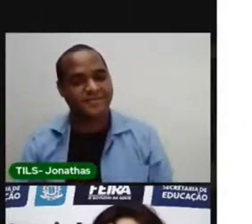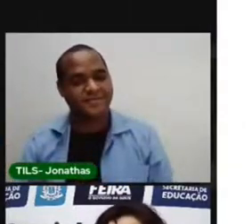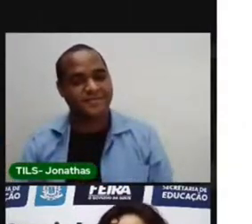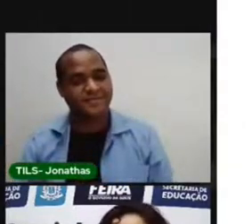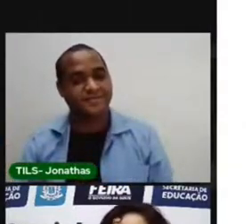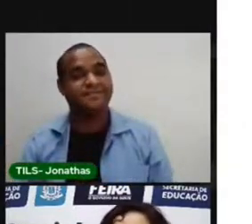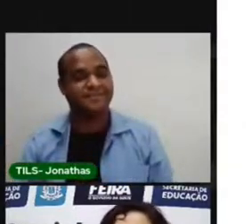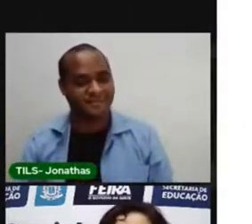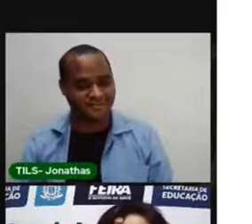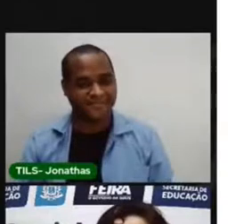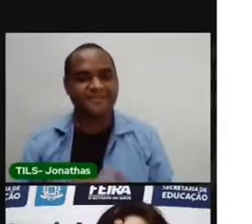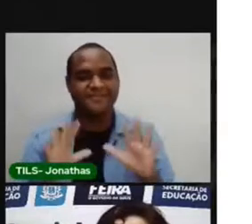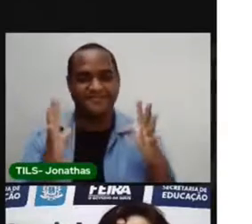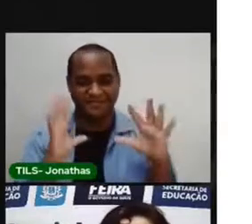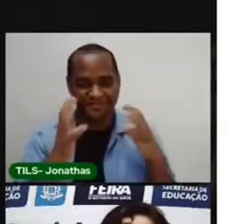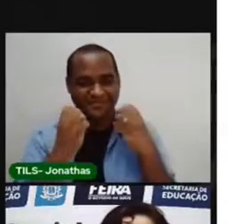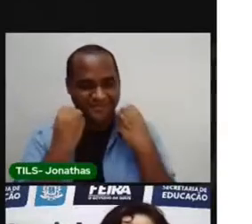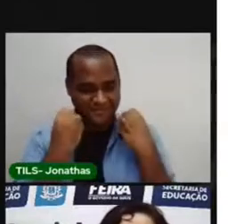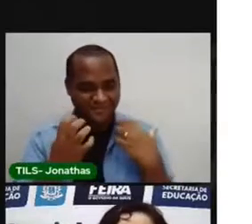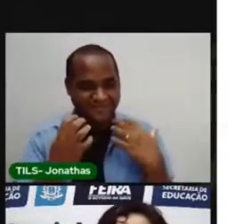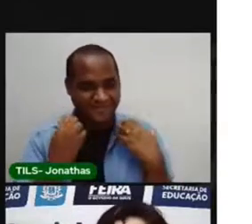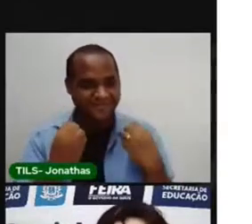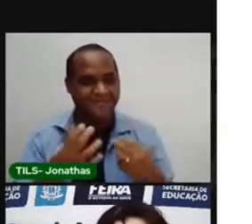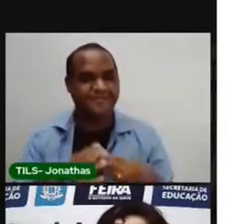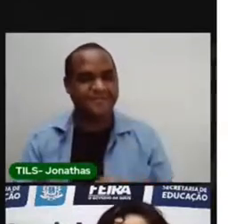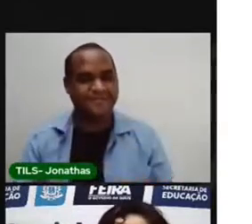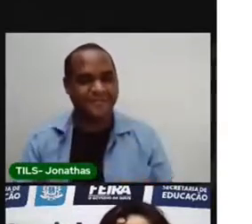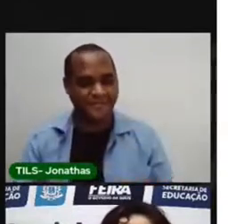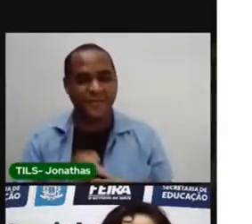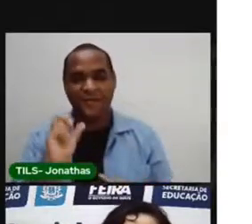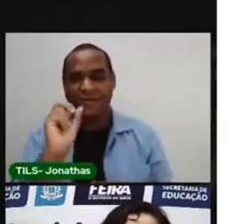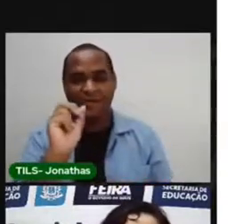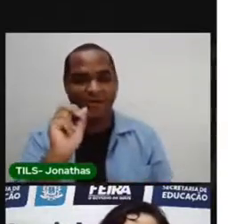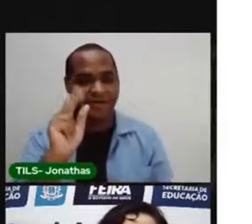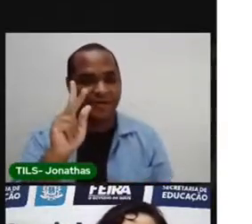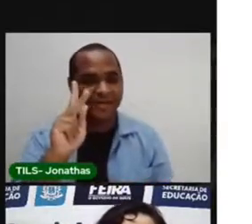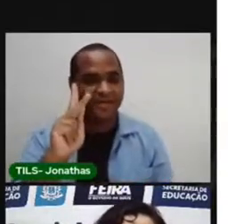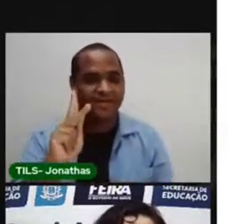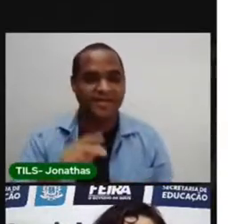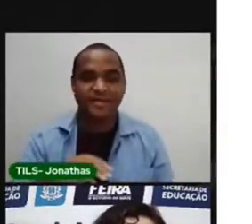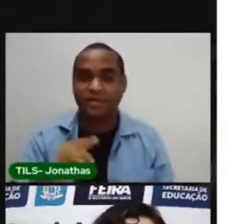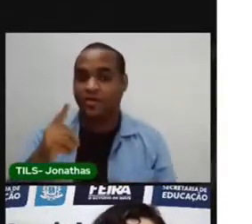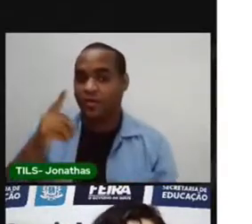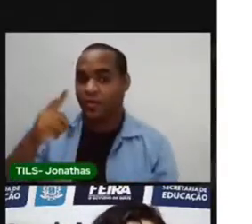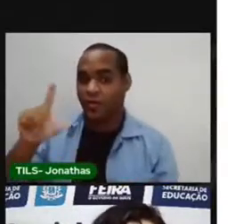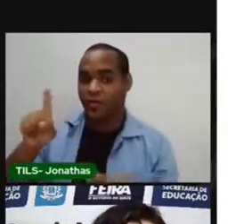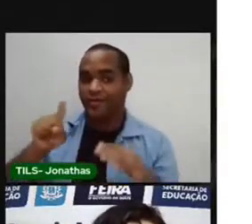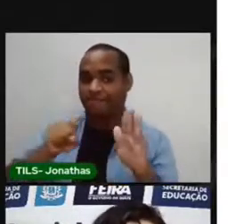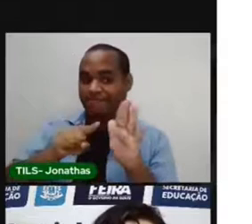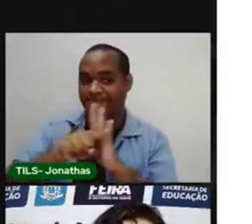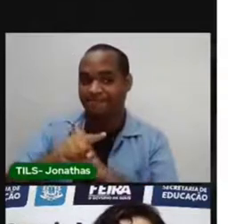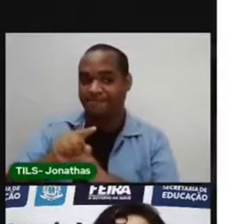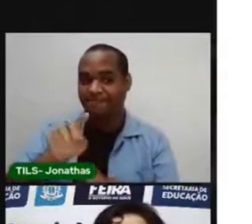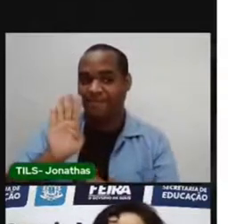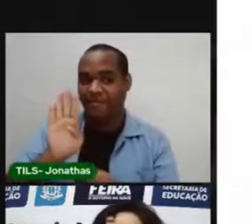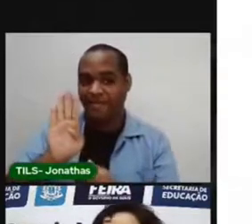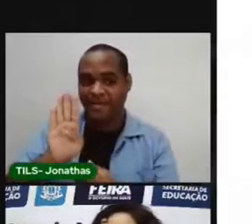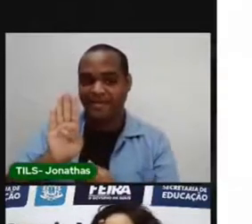Isso. Muito bem. Ok. Próxima